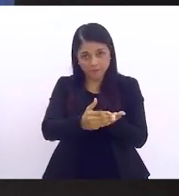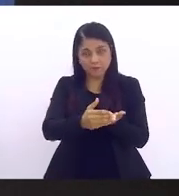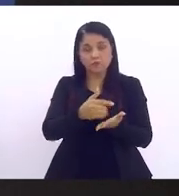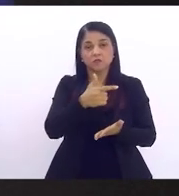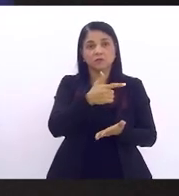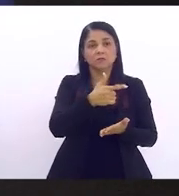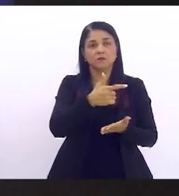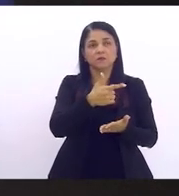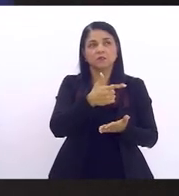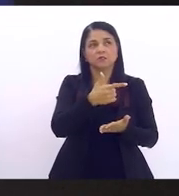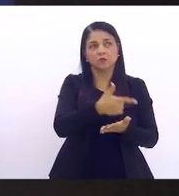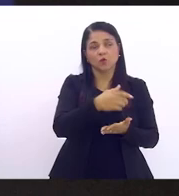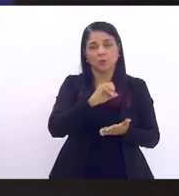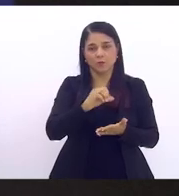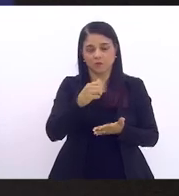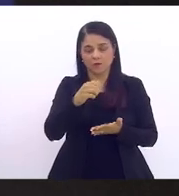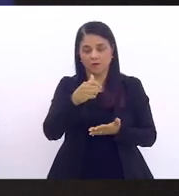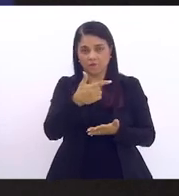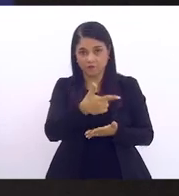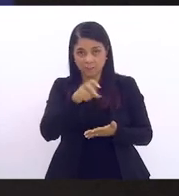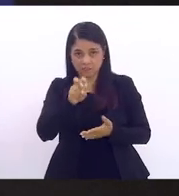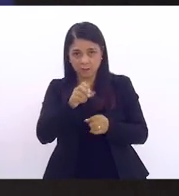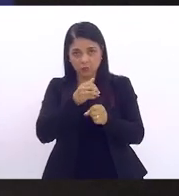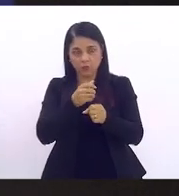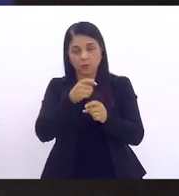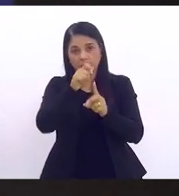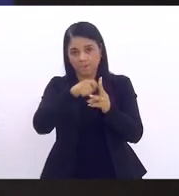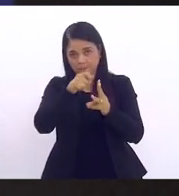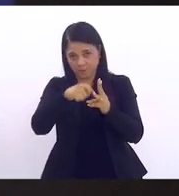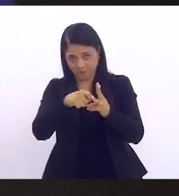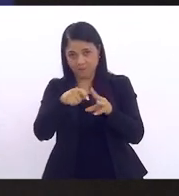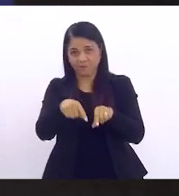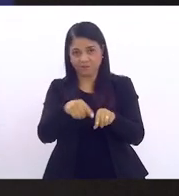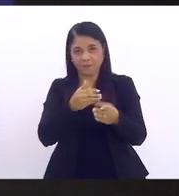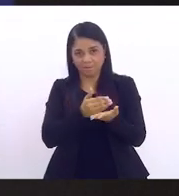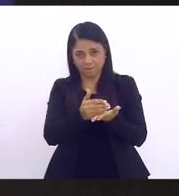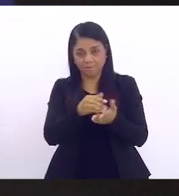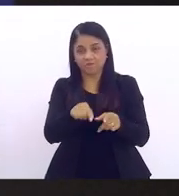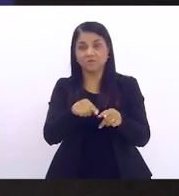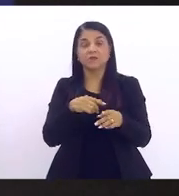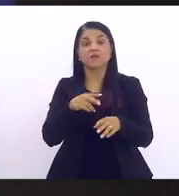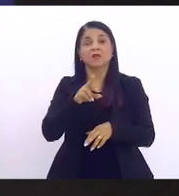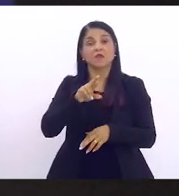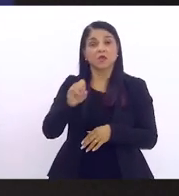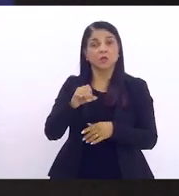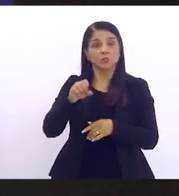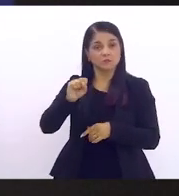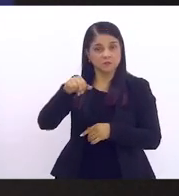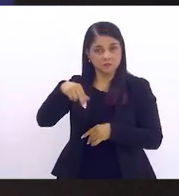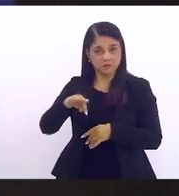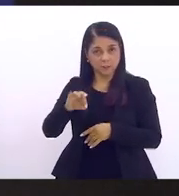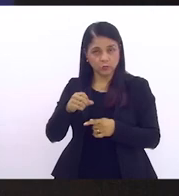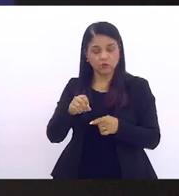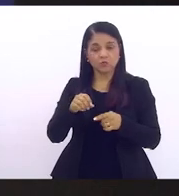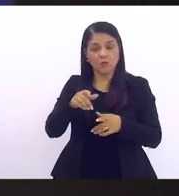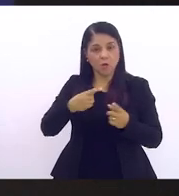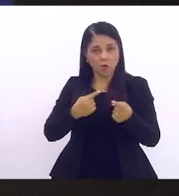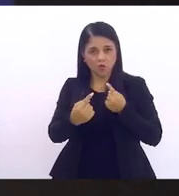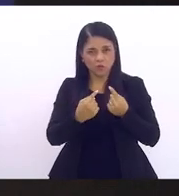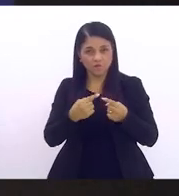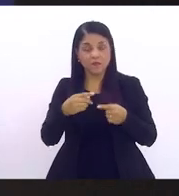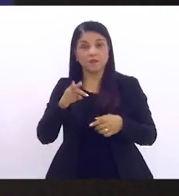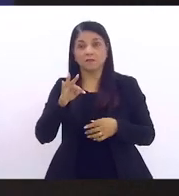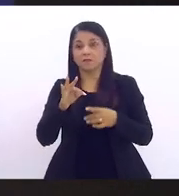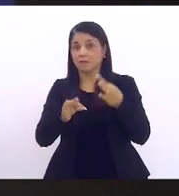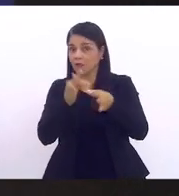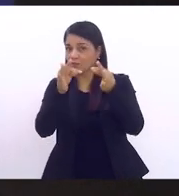e 25 Como eu comentei a rodovia tanto a dutter e a Rio Santos vão ser rodovias mais tecnológicas do país ou